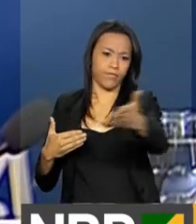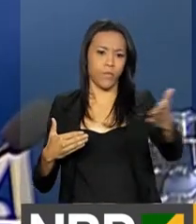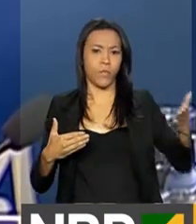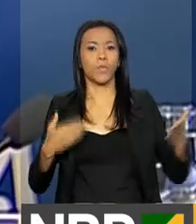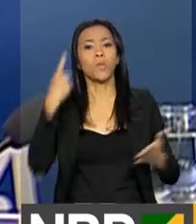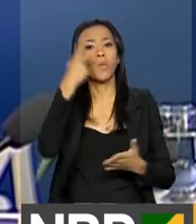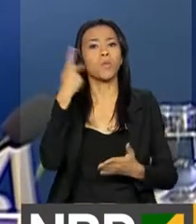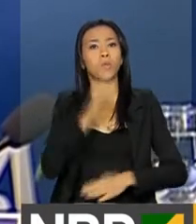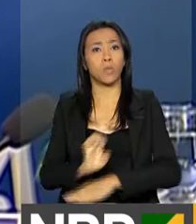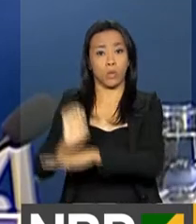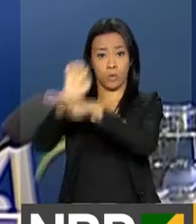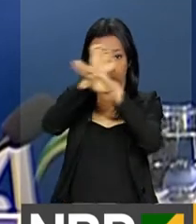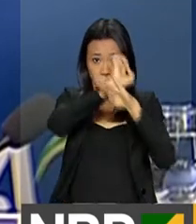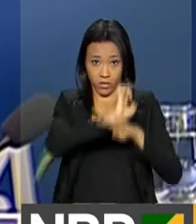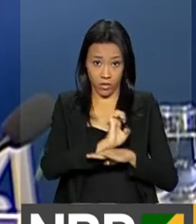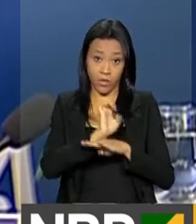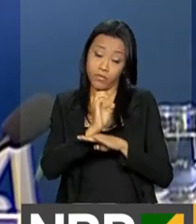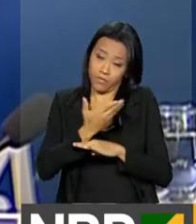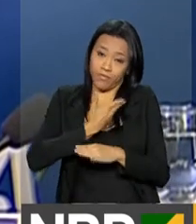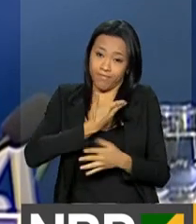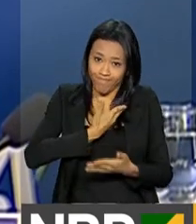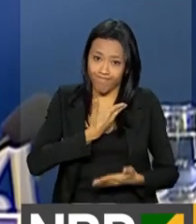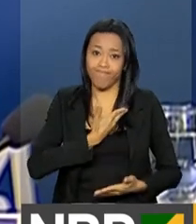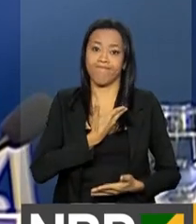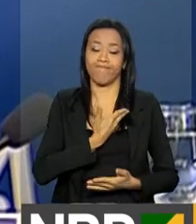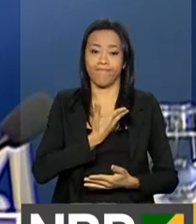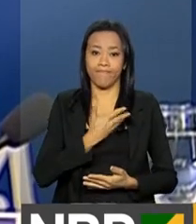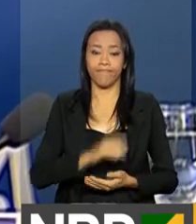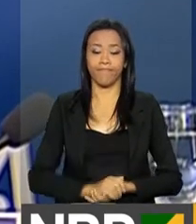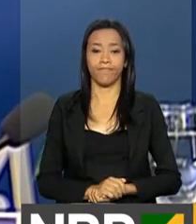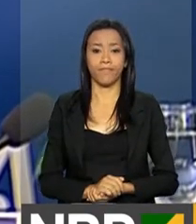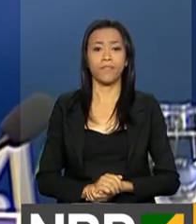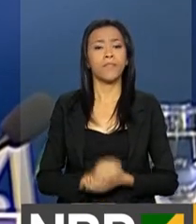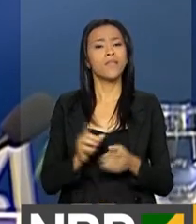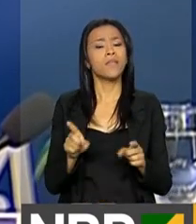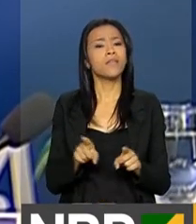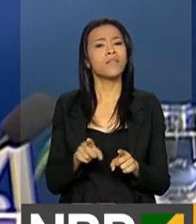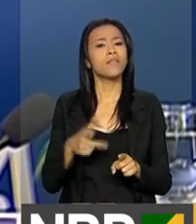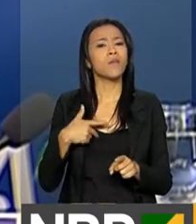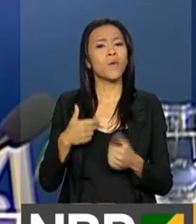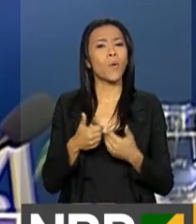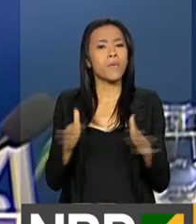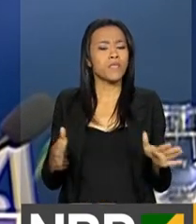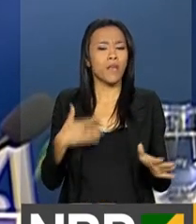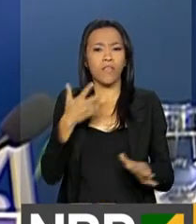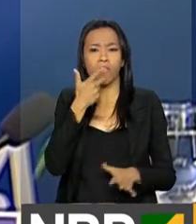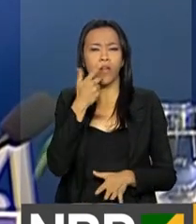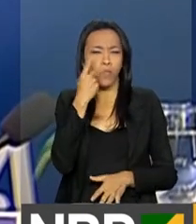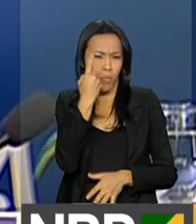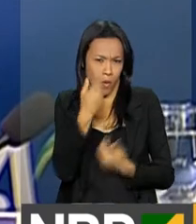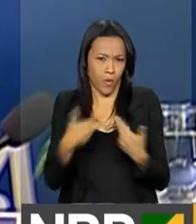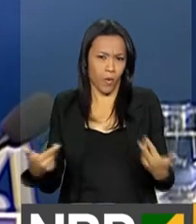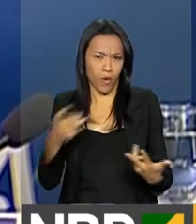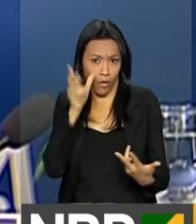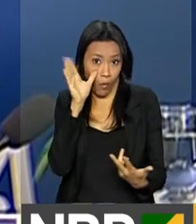do Estado, meus colegas, e começar contando um fato curioso. O